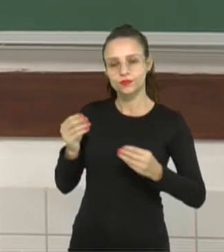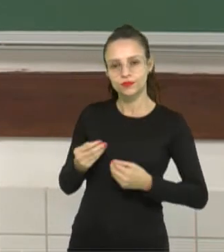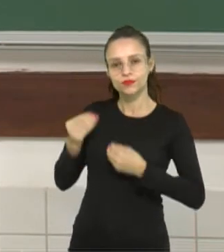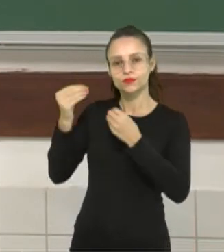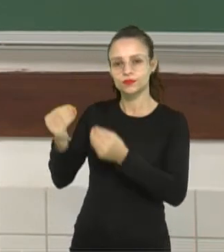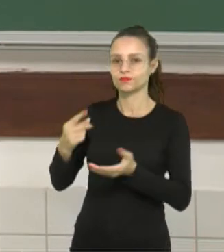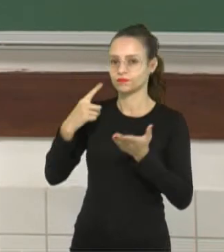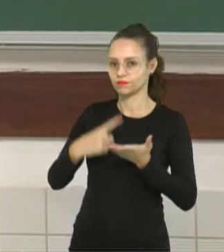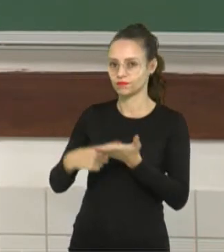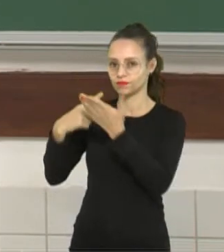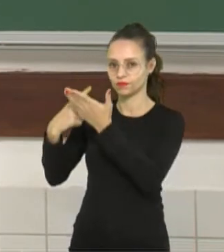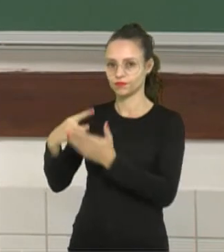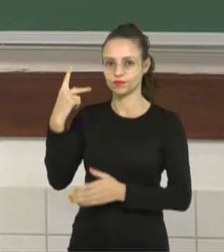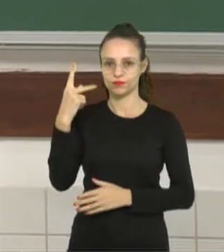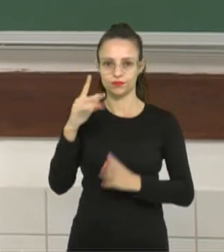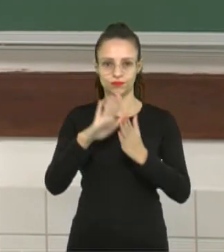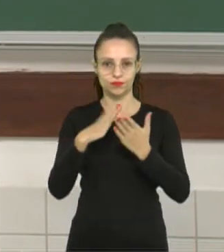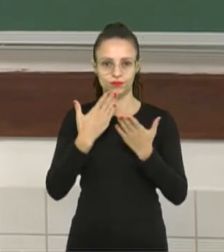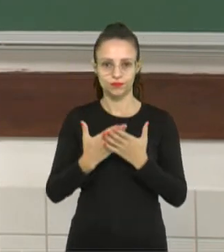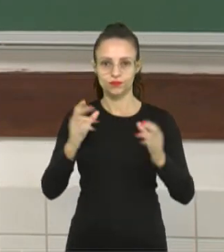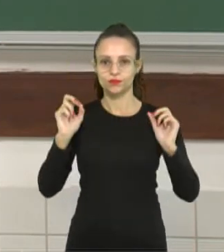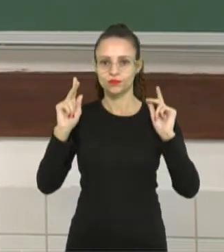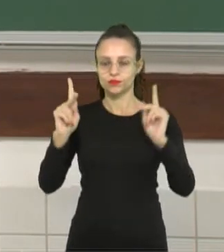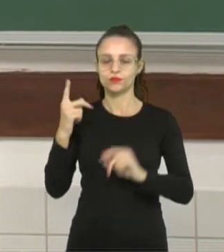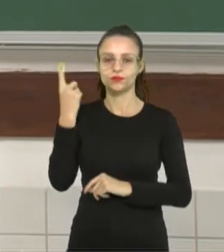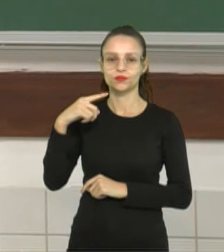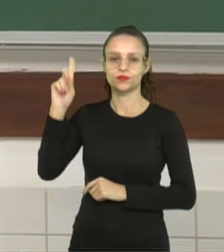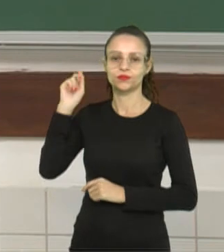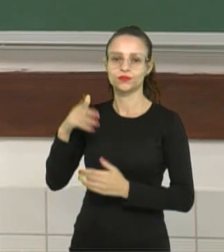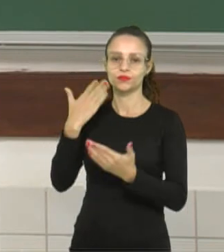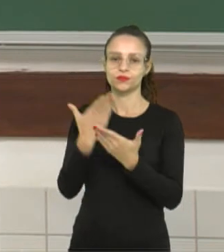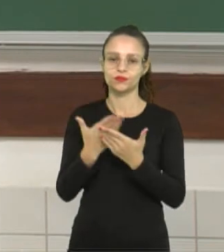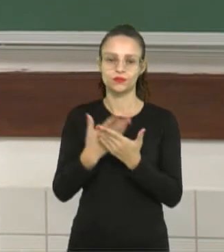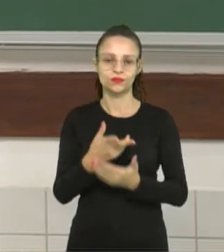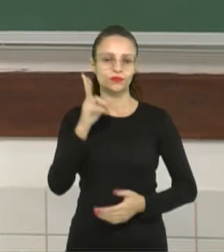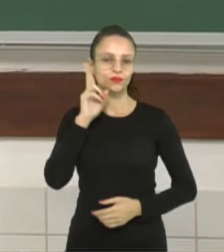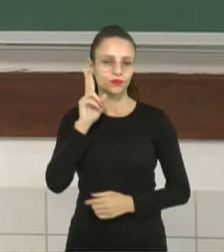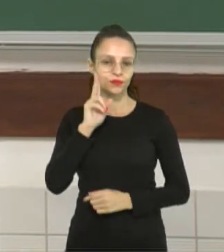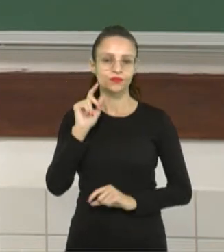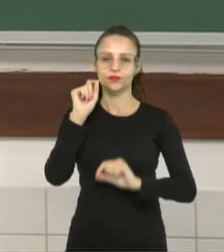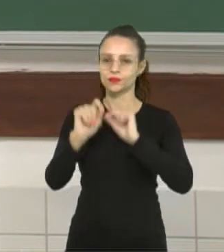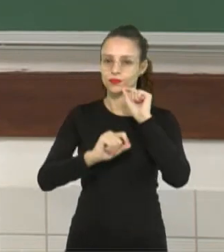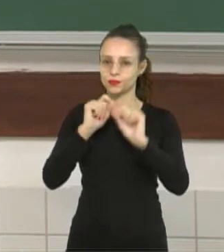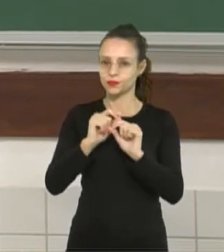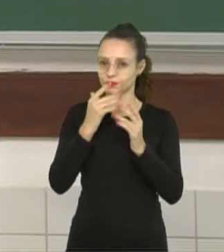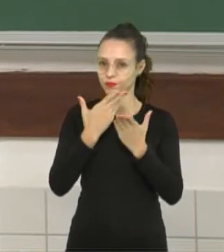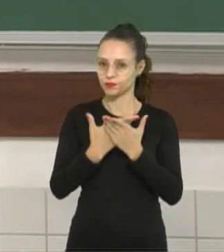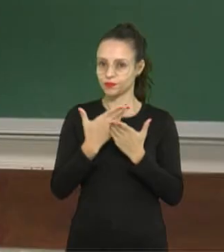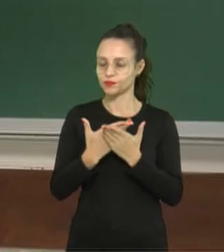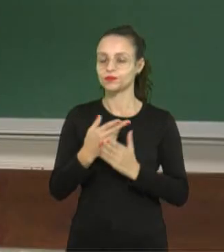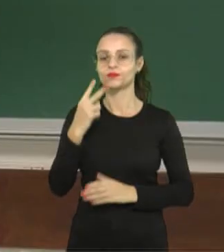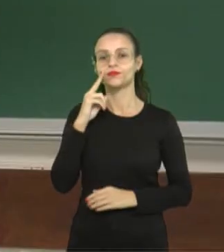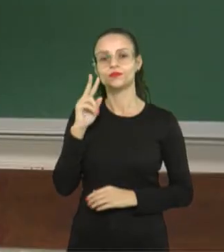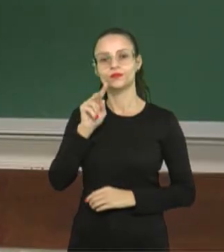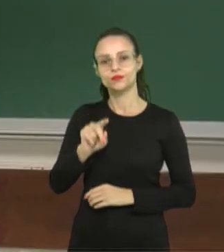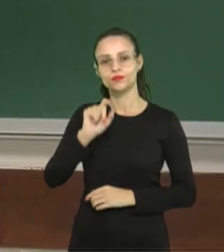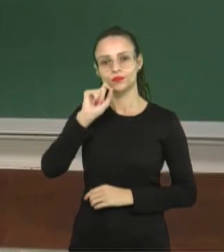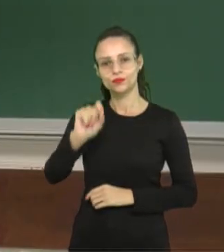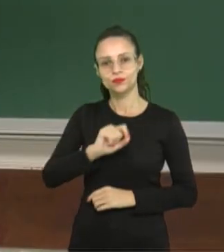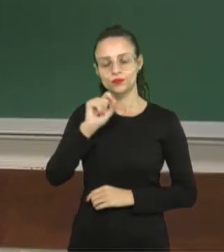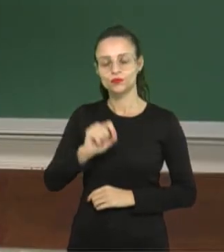foi combinado, bien? Na aula passada, vamos nos lembrar lá o que nós estudamos? Vimos um pouquinho sobre